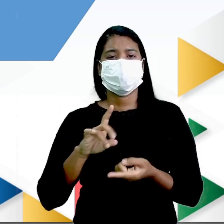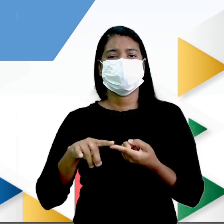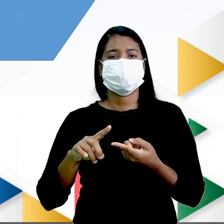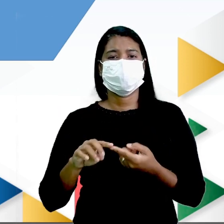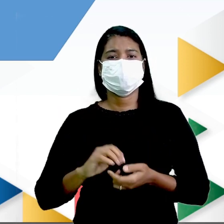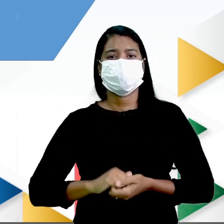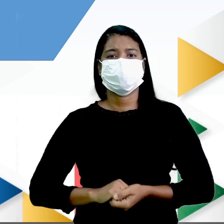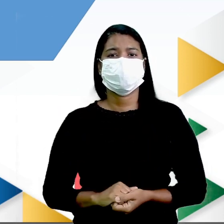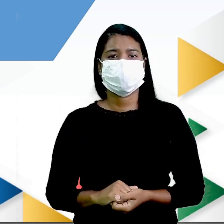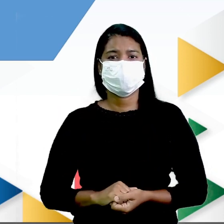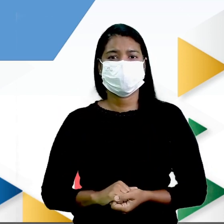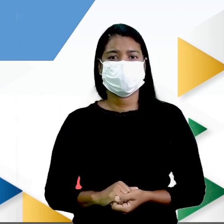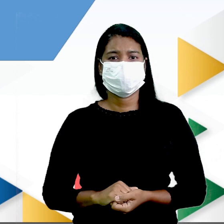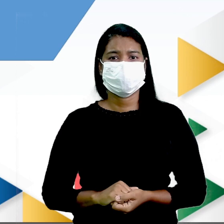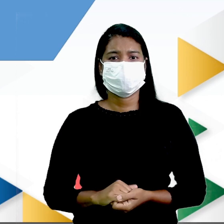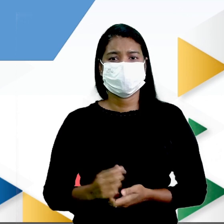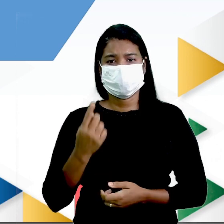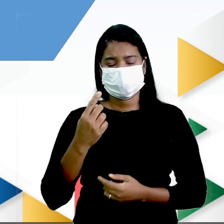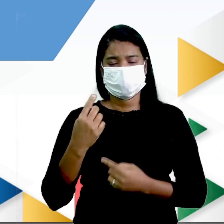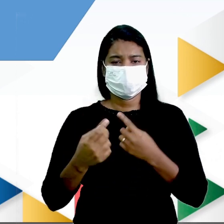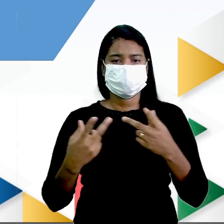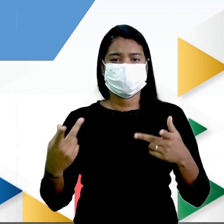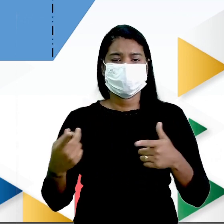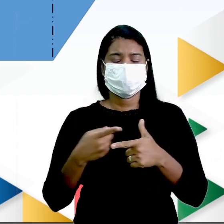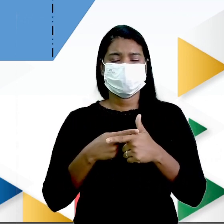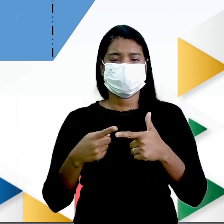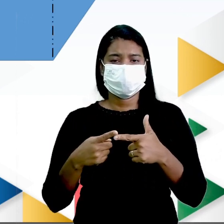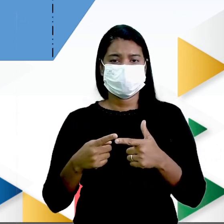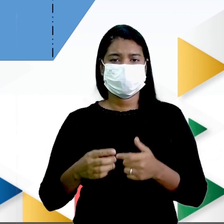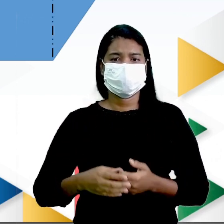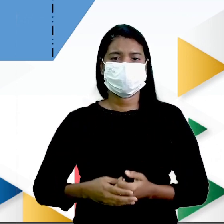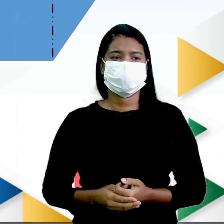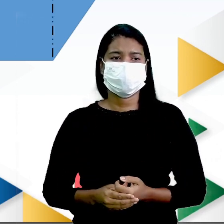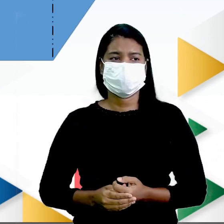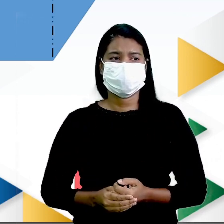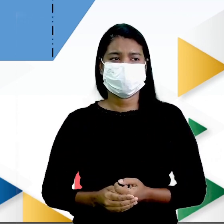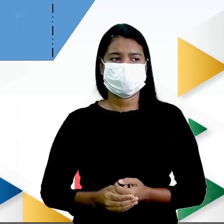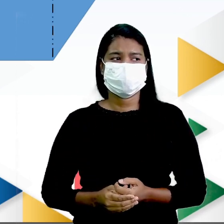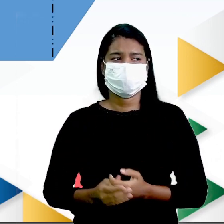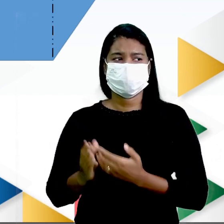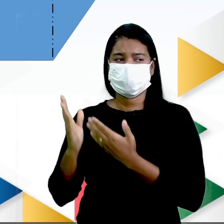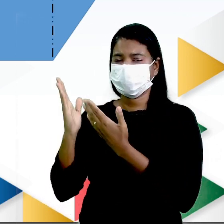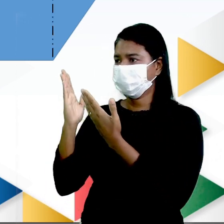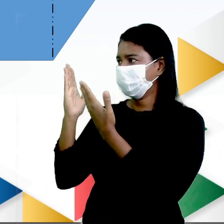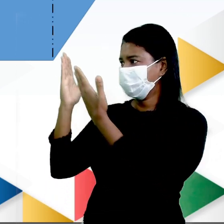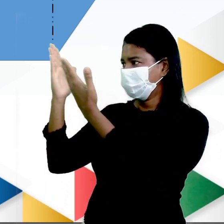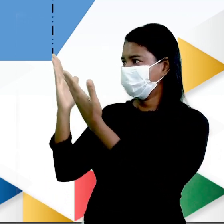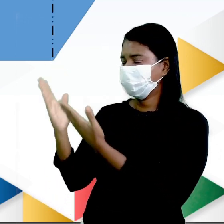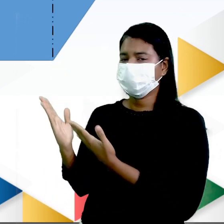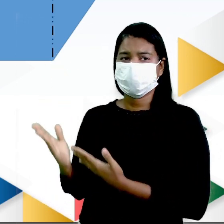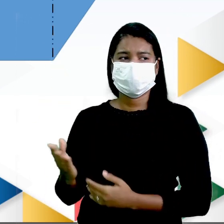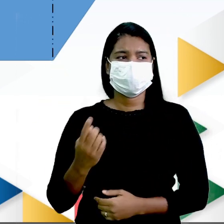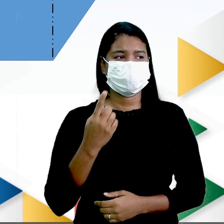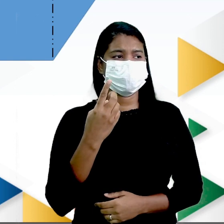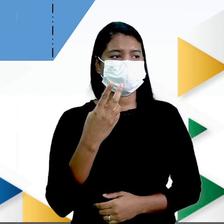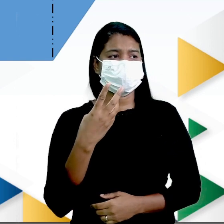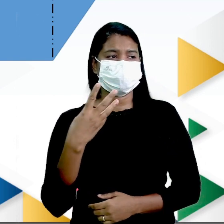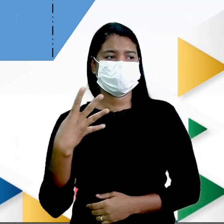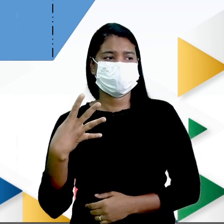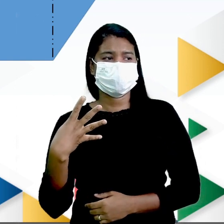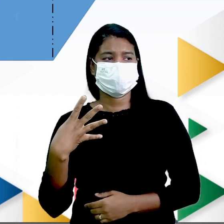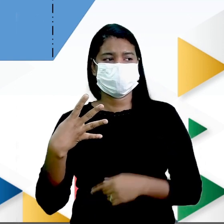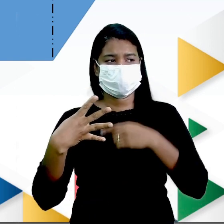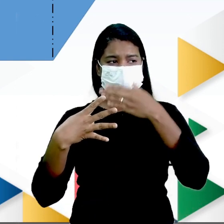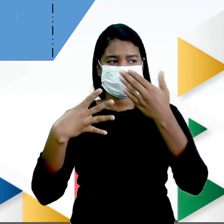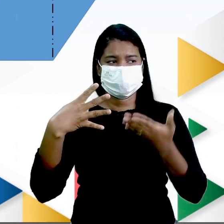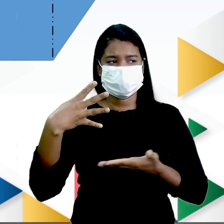Eu vou pegar um ponto qualquer e vou dividi-los. Ó, vê? Então, agora eu dividi em 1, 2, 3, 4. Então,